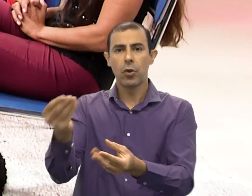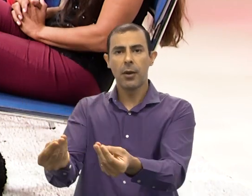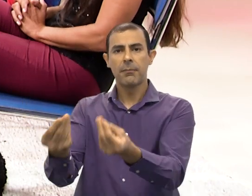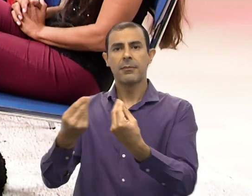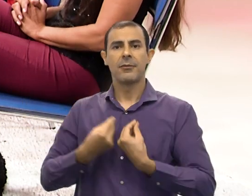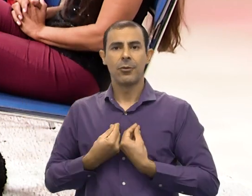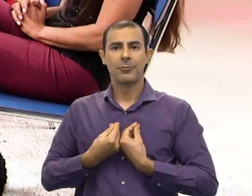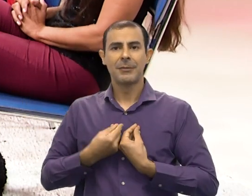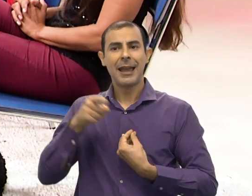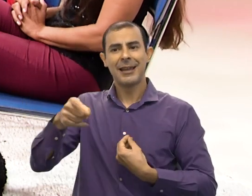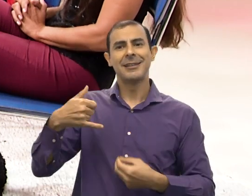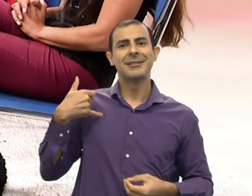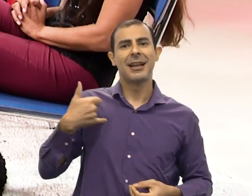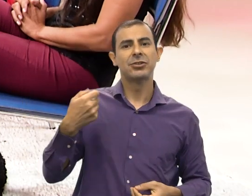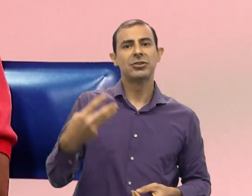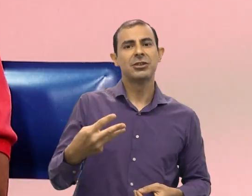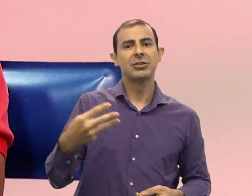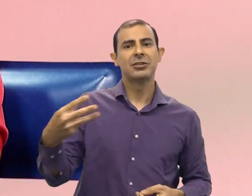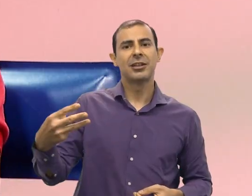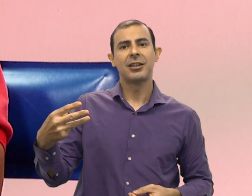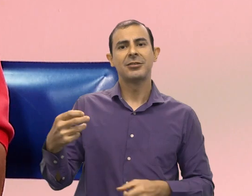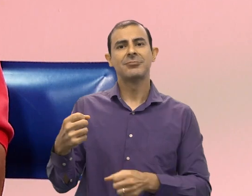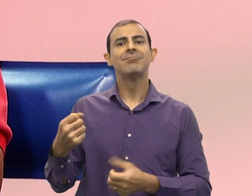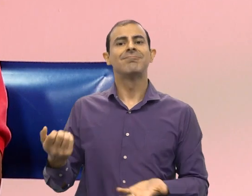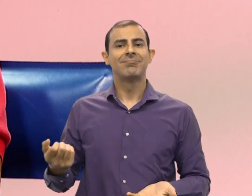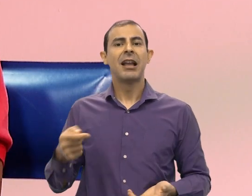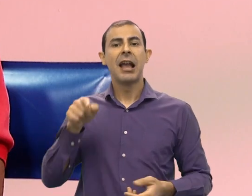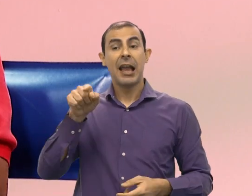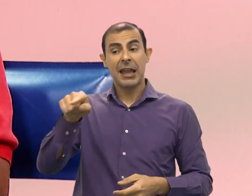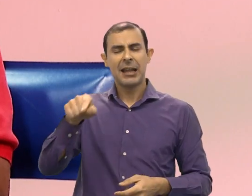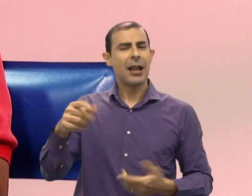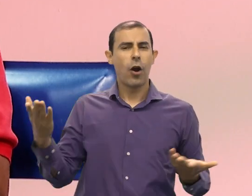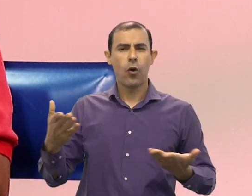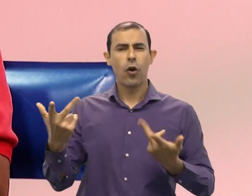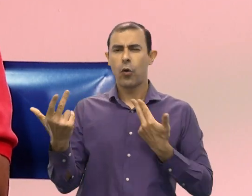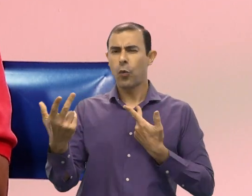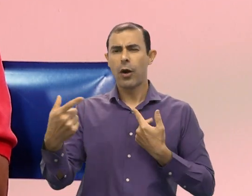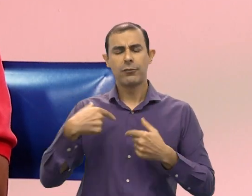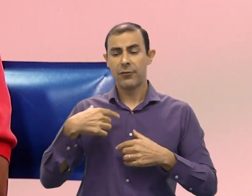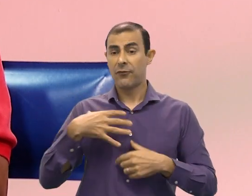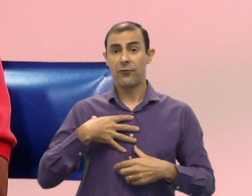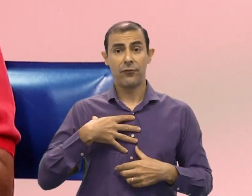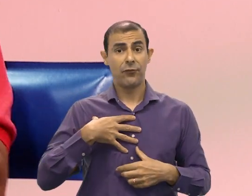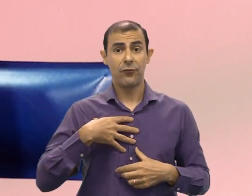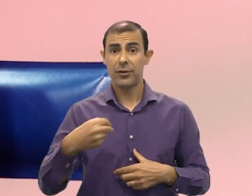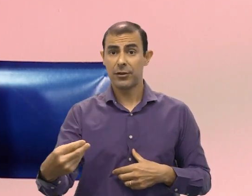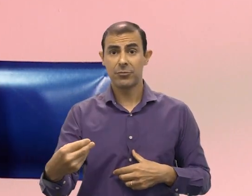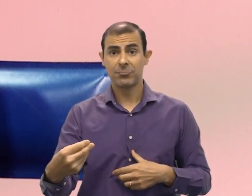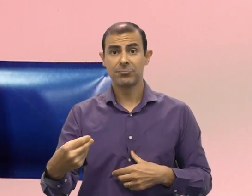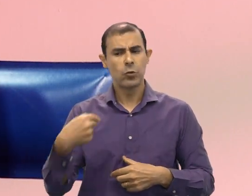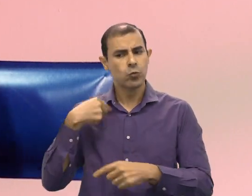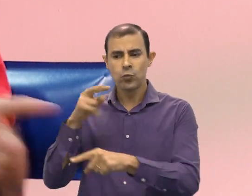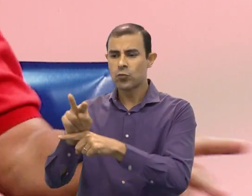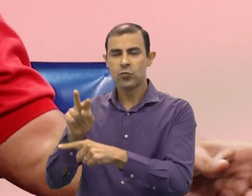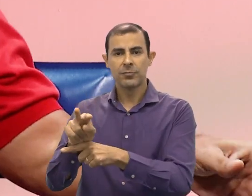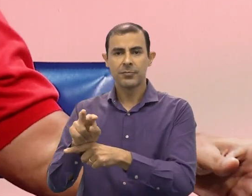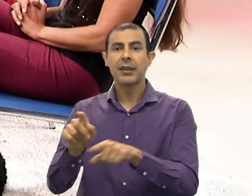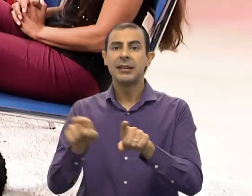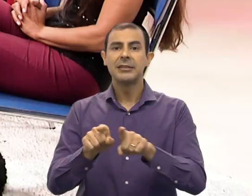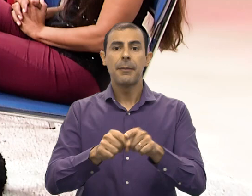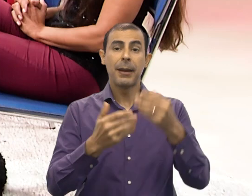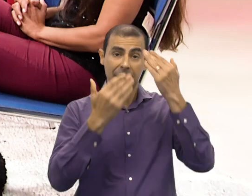amo você, mora em Rio Azul, no Paraná. Além de ganhar a vida, ganhei um filho. E com o meu país. Todo